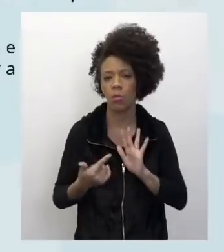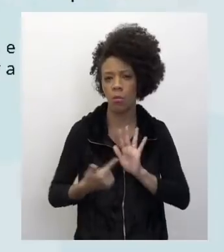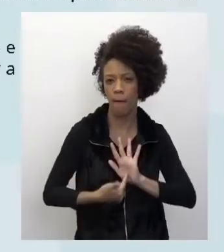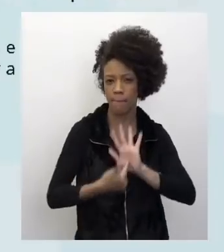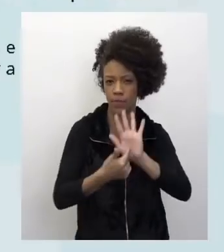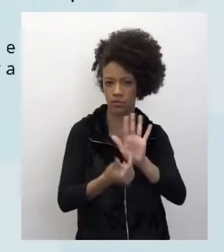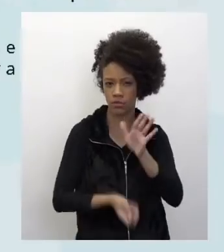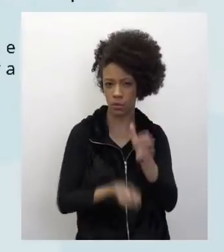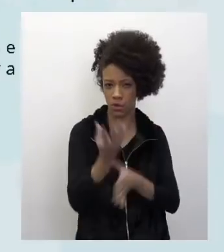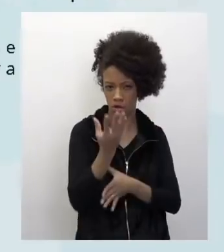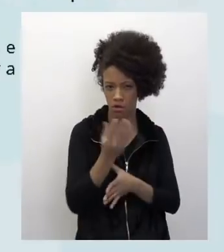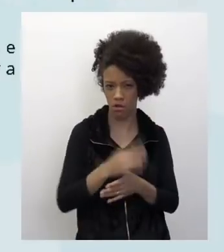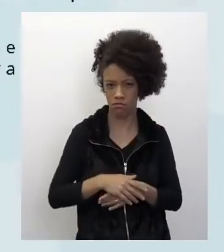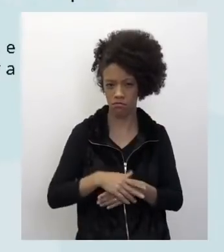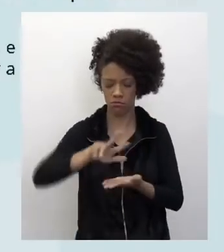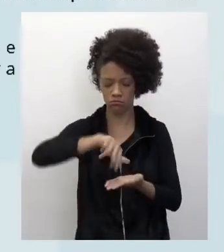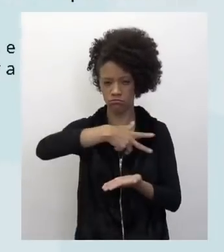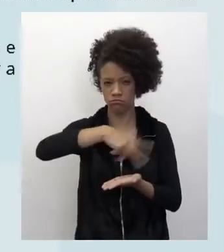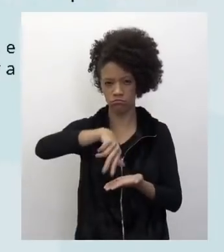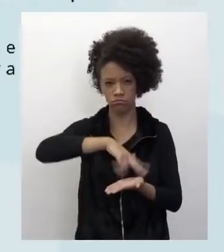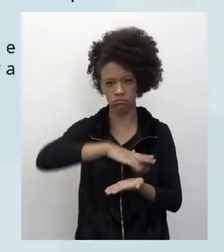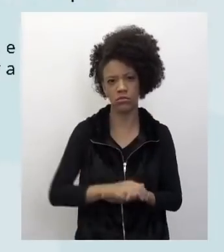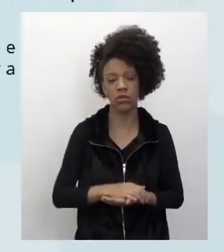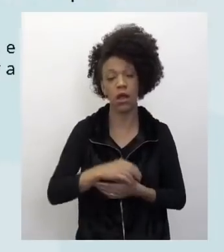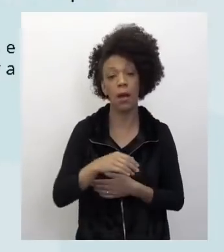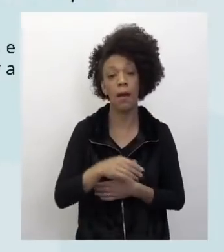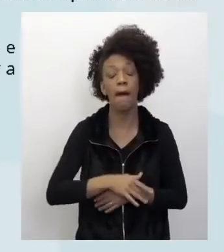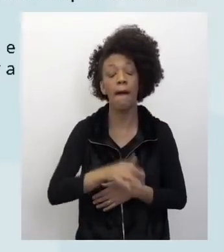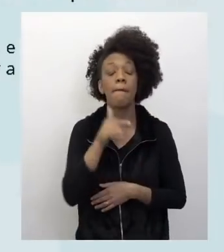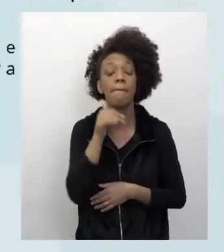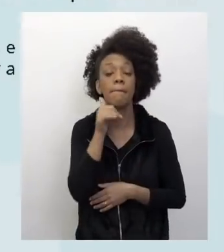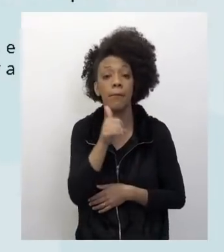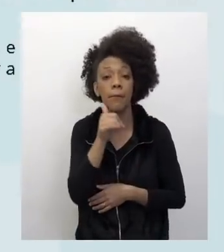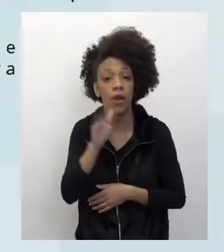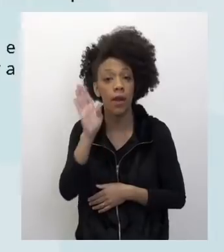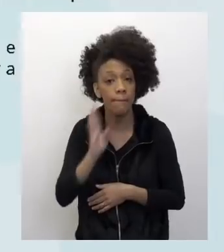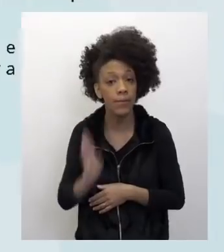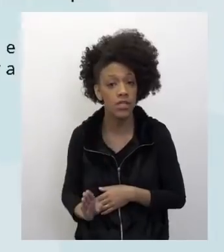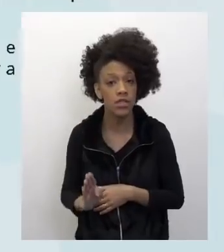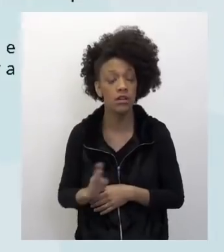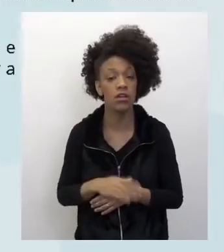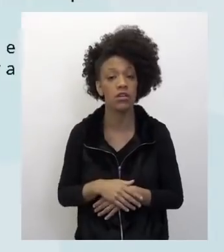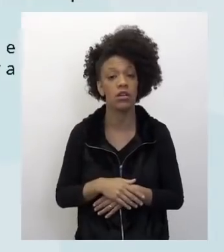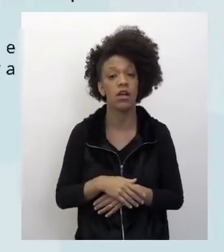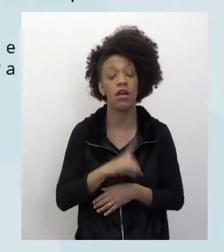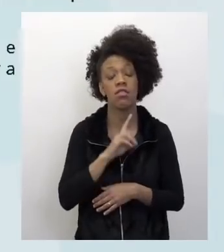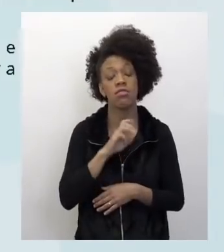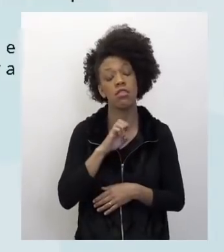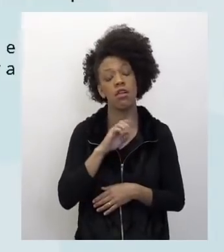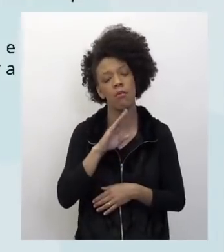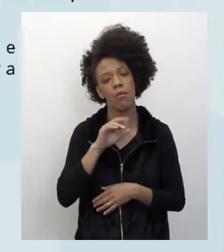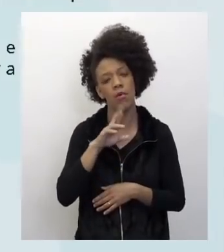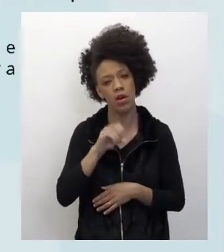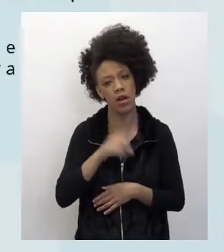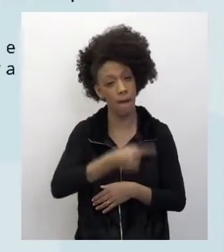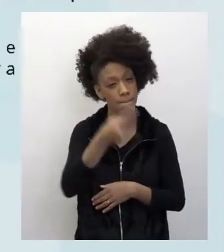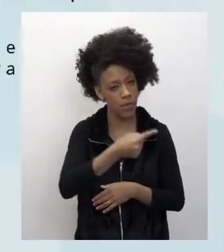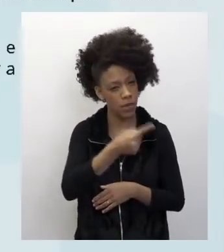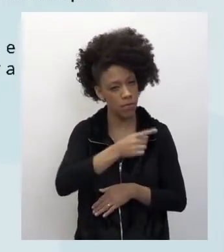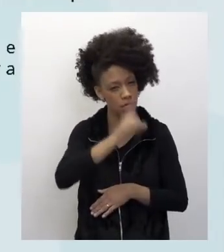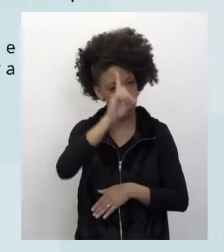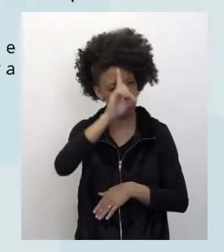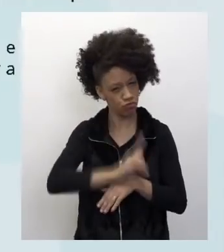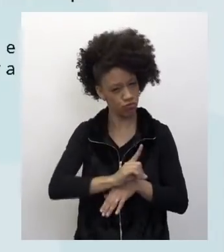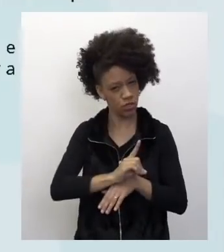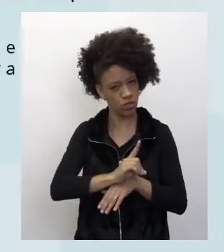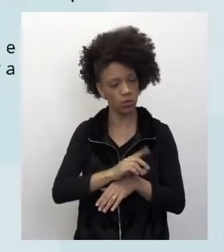criada, dirigida e coreografada pela brasileira Débora Coker, que foi a primeira mulher a atuar como diretora de shows nessa companhia.